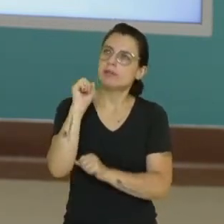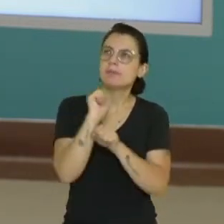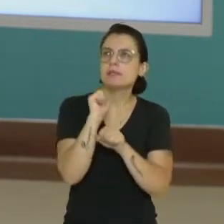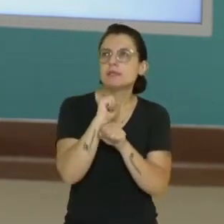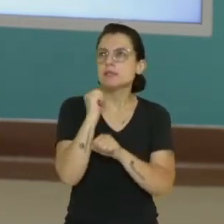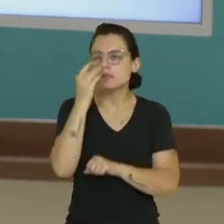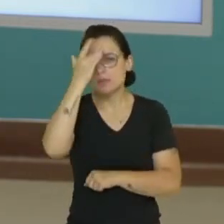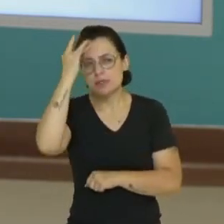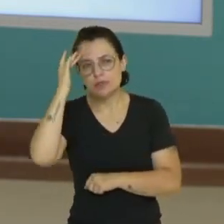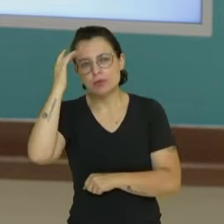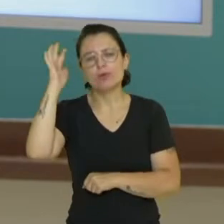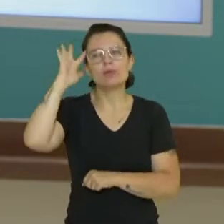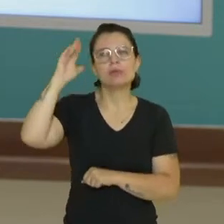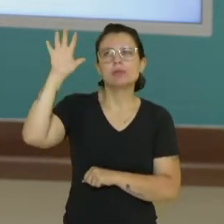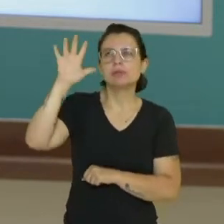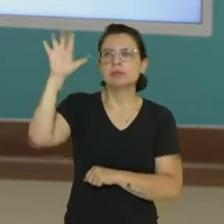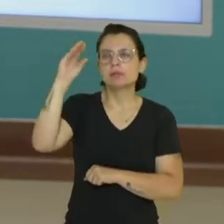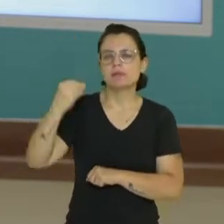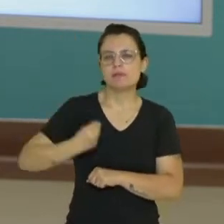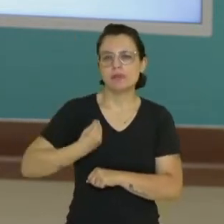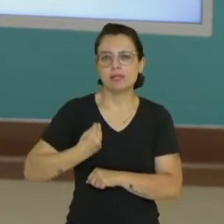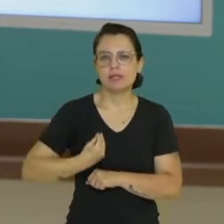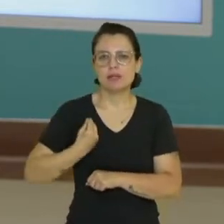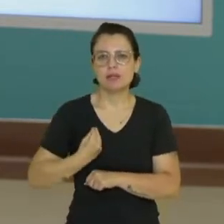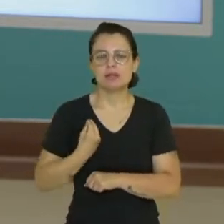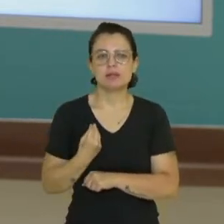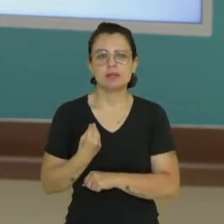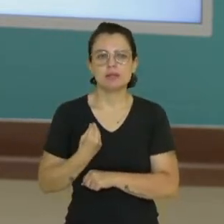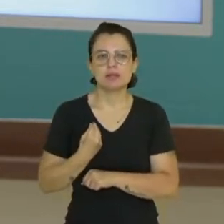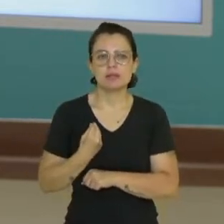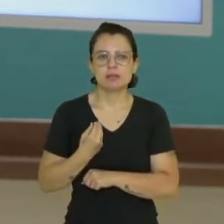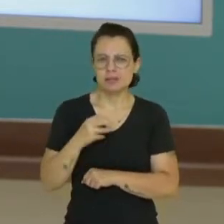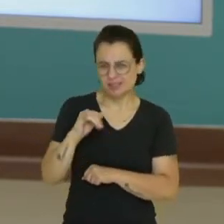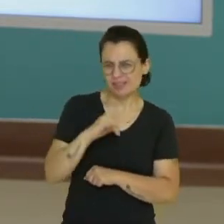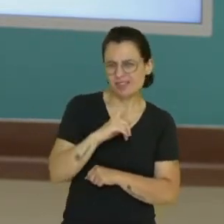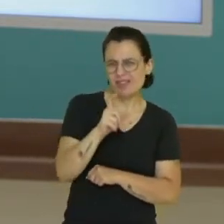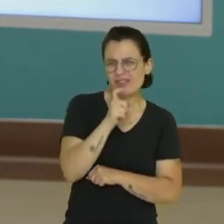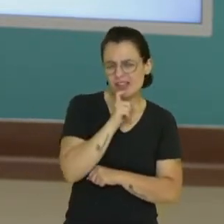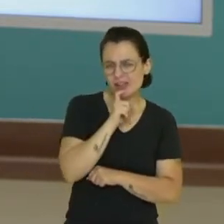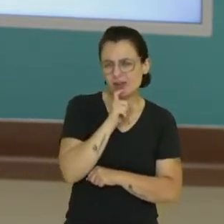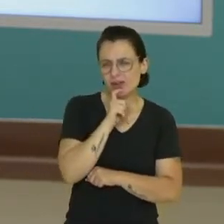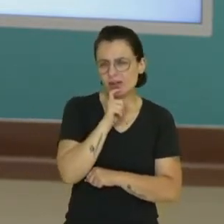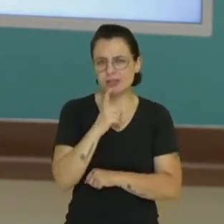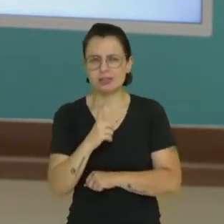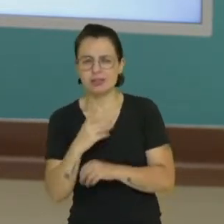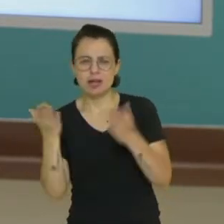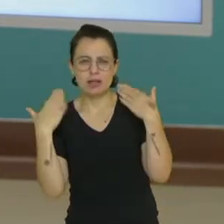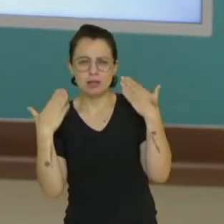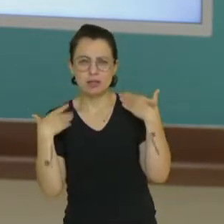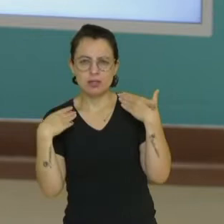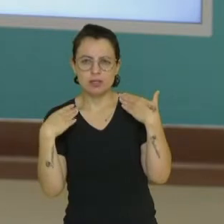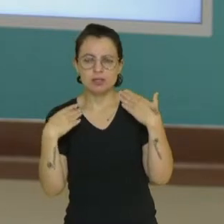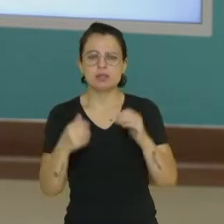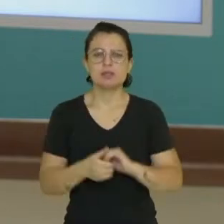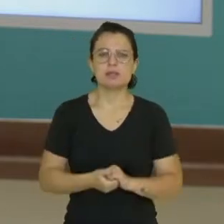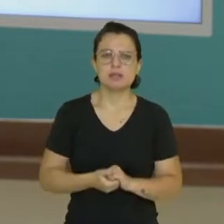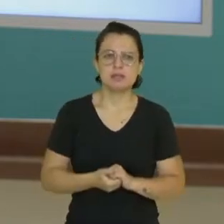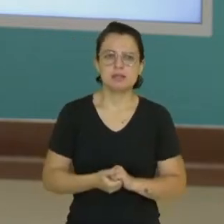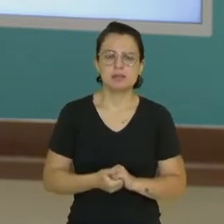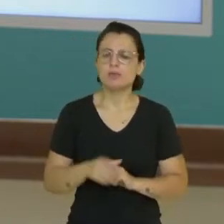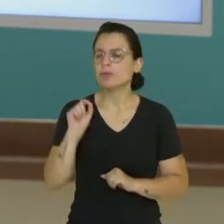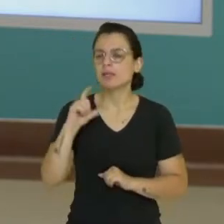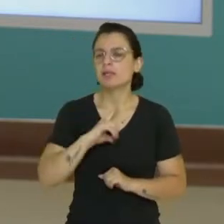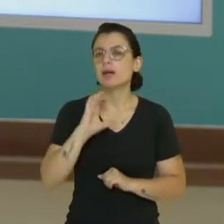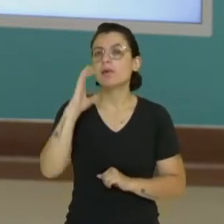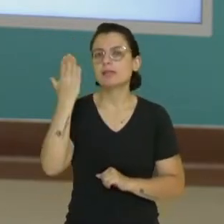ela está pensando na vida. Será que está frio? Será que está calor? O que será que está acontecendo